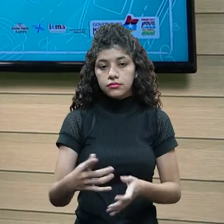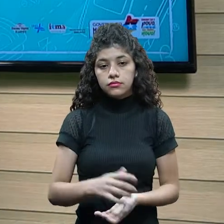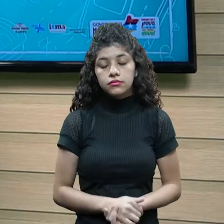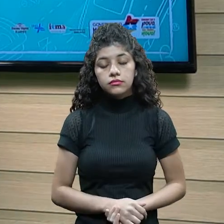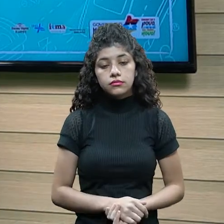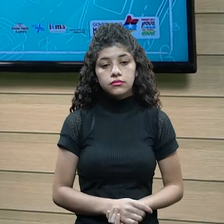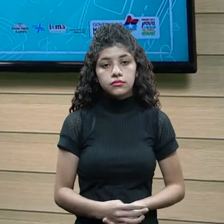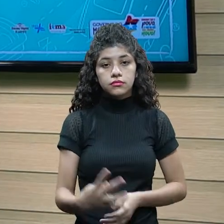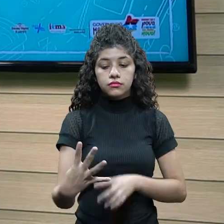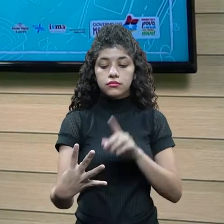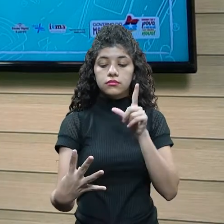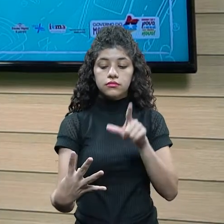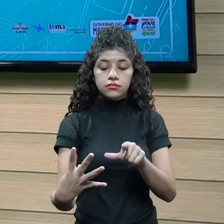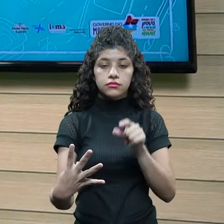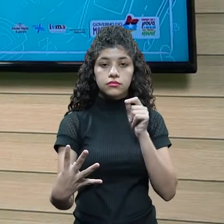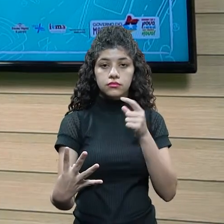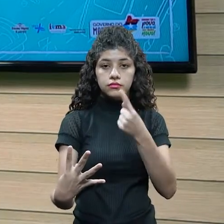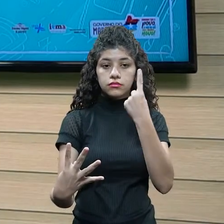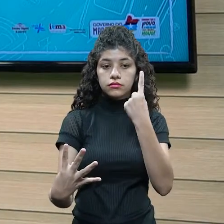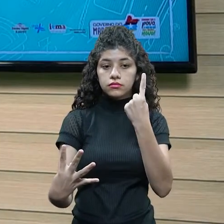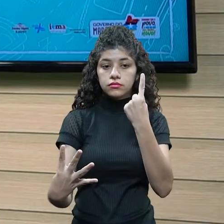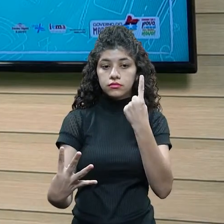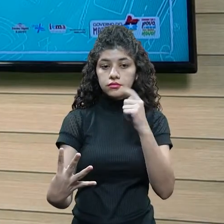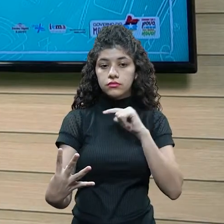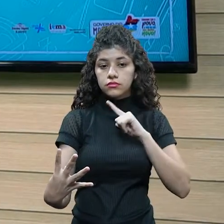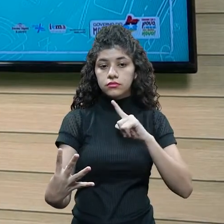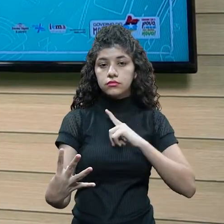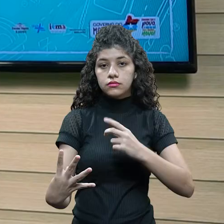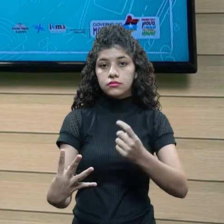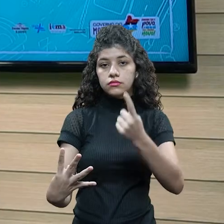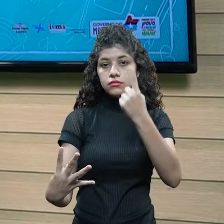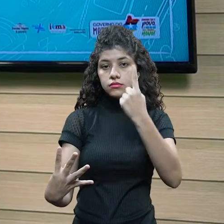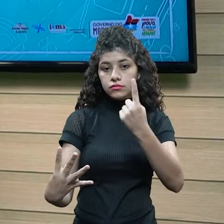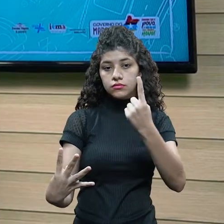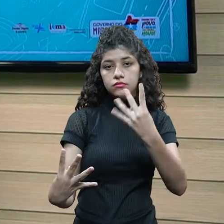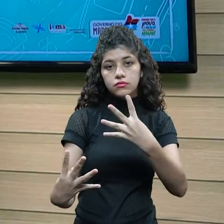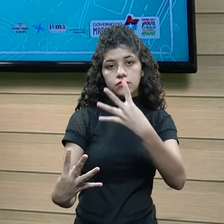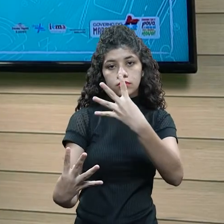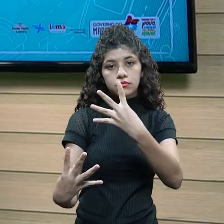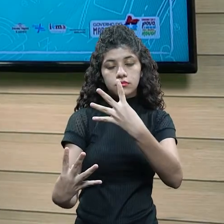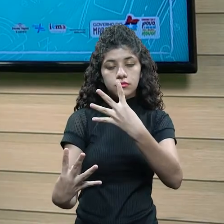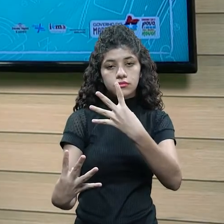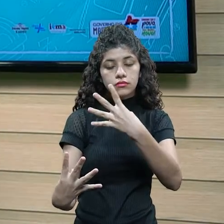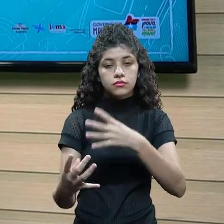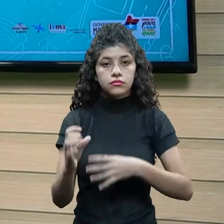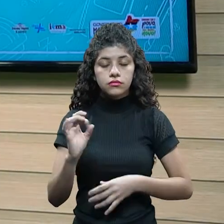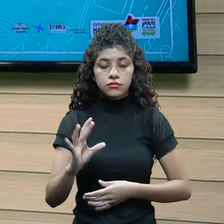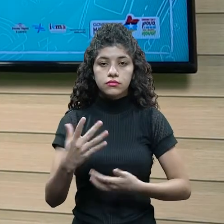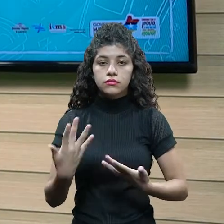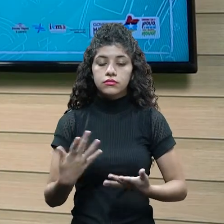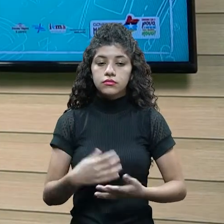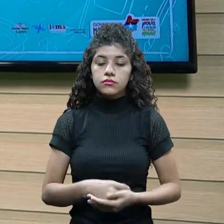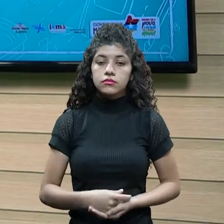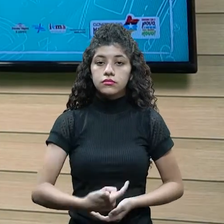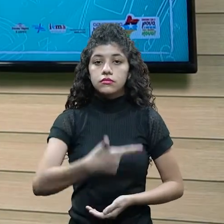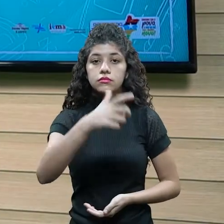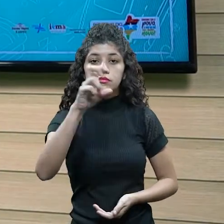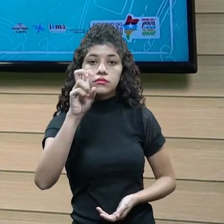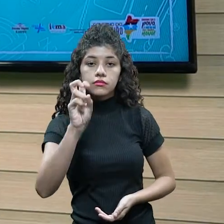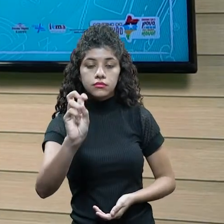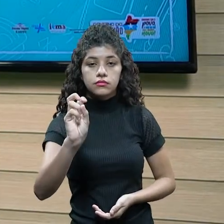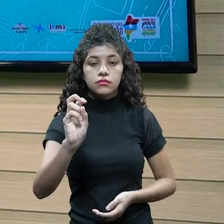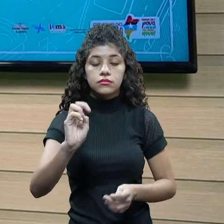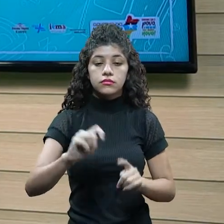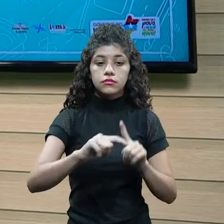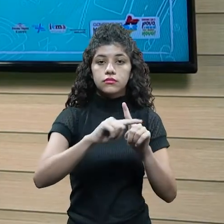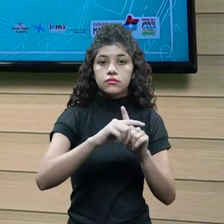Ou seja, em 4 tentativas tu pode uma, ou seja, tu tem uma chance em cada 4. Né? Se a gente for fazer isso por porcentagem é 25, né?